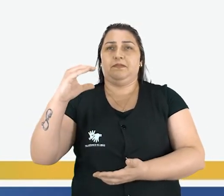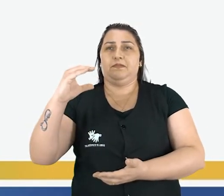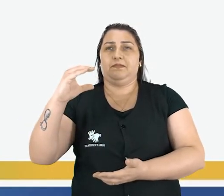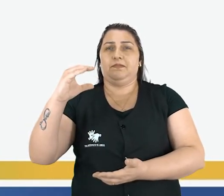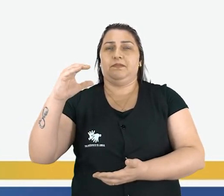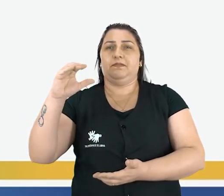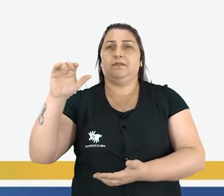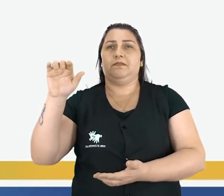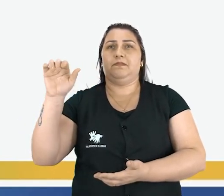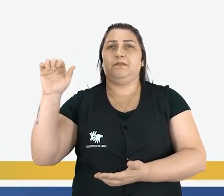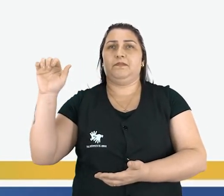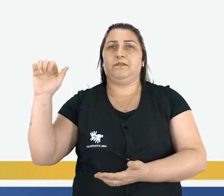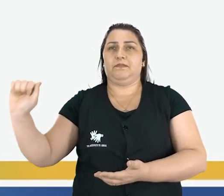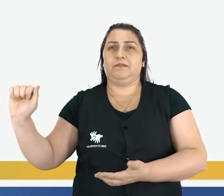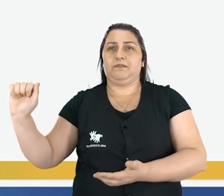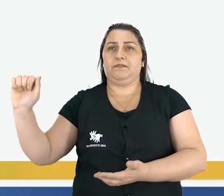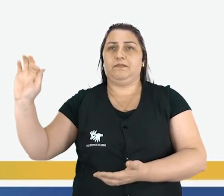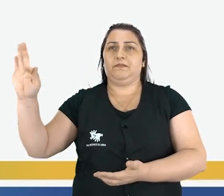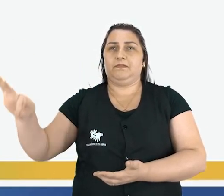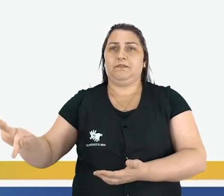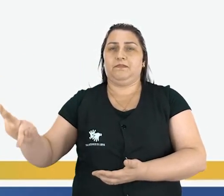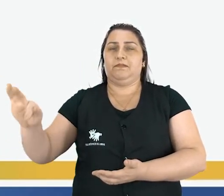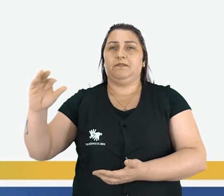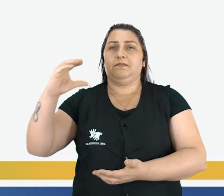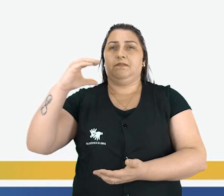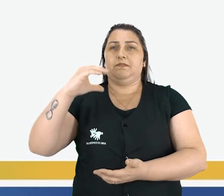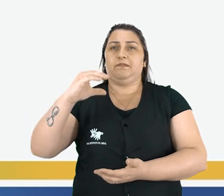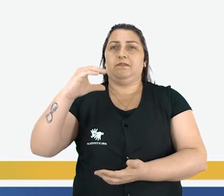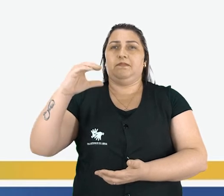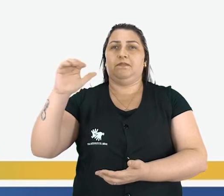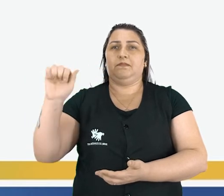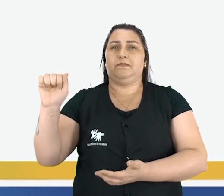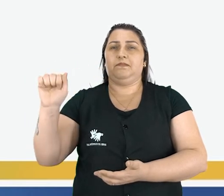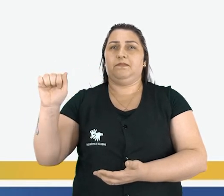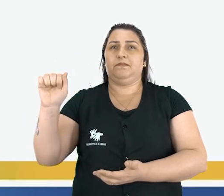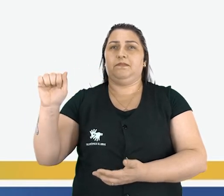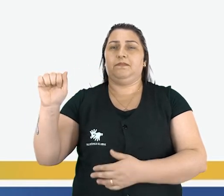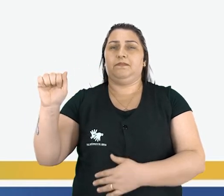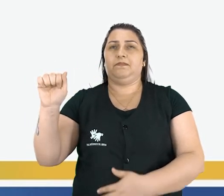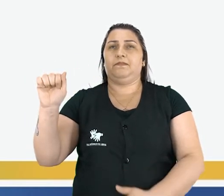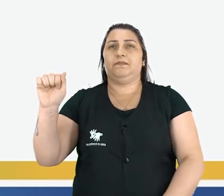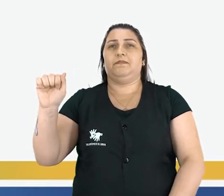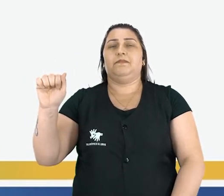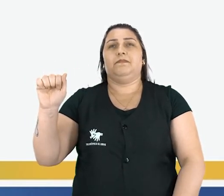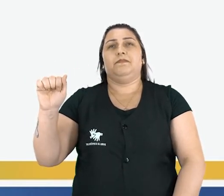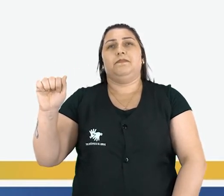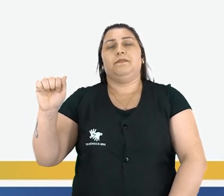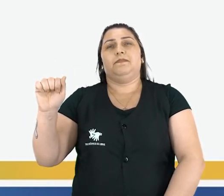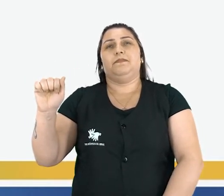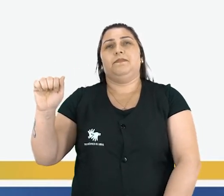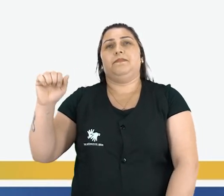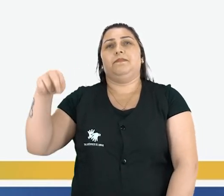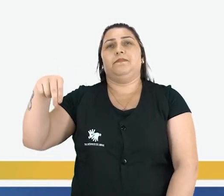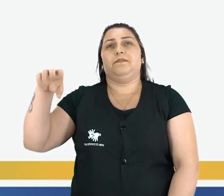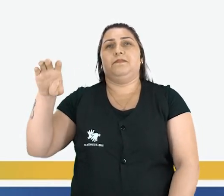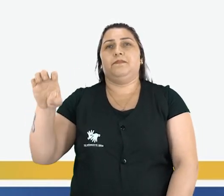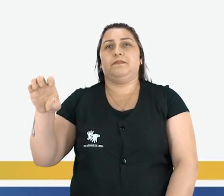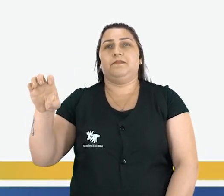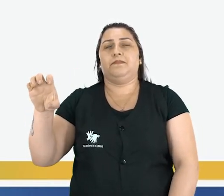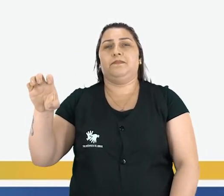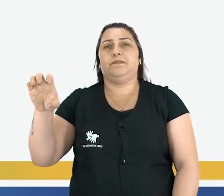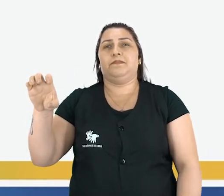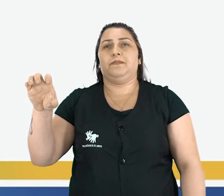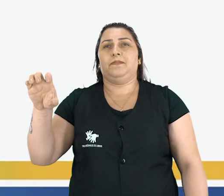letra c e termina com lembrar então tem aí a letra seio o carro